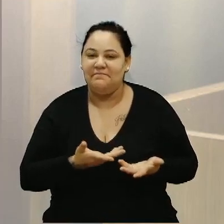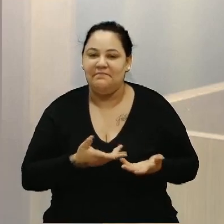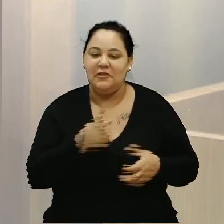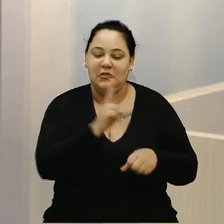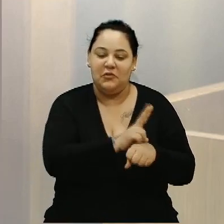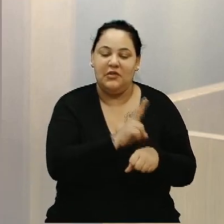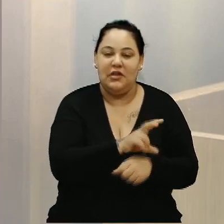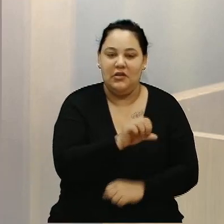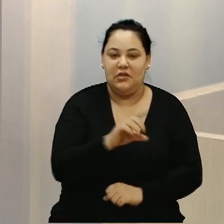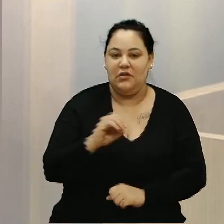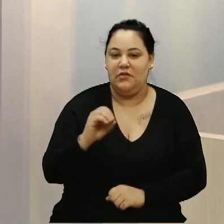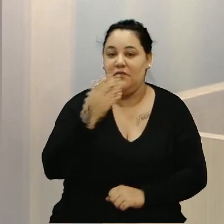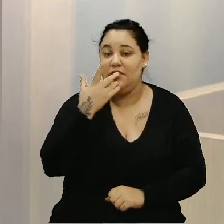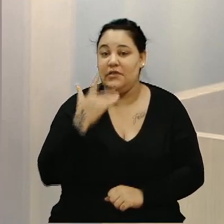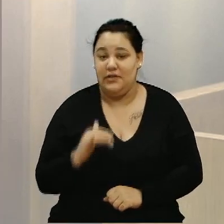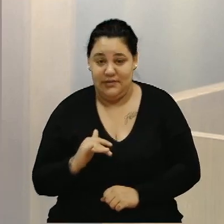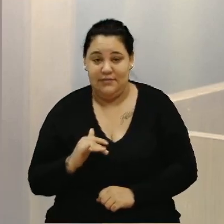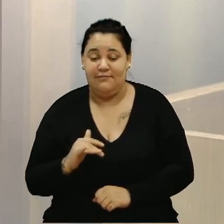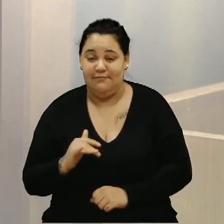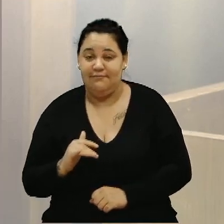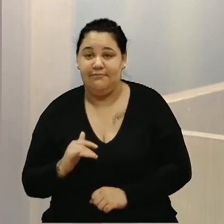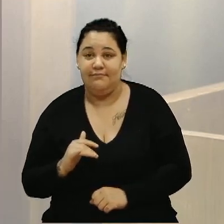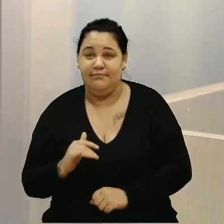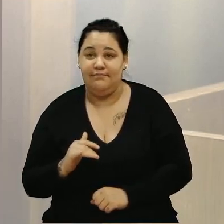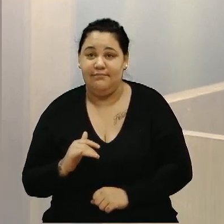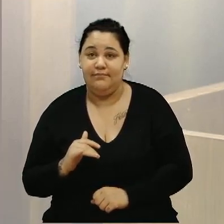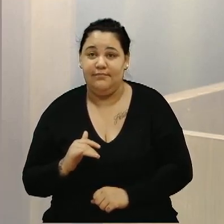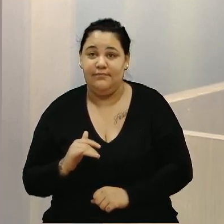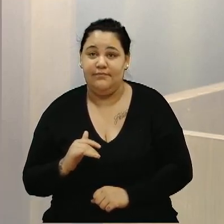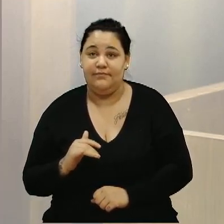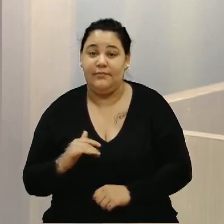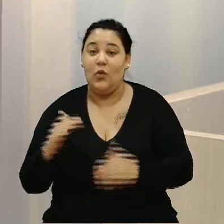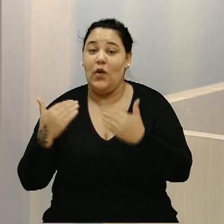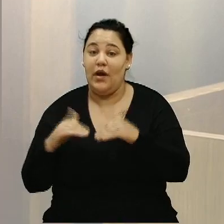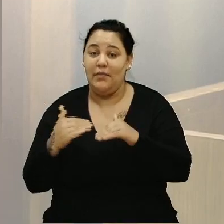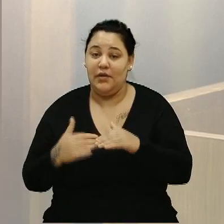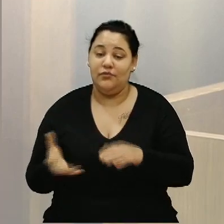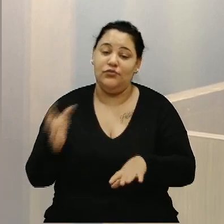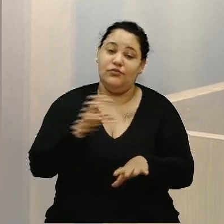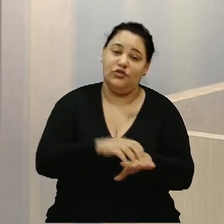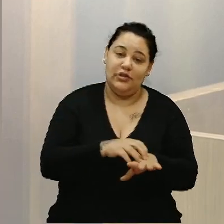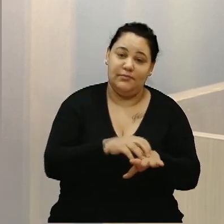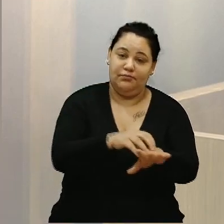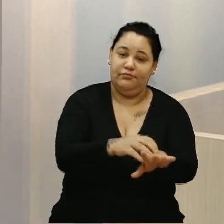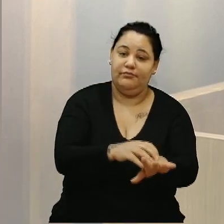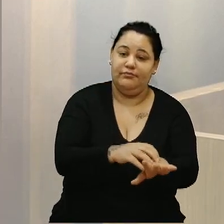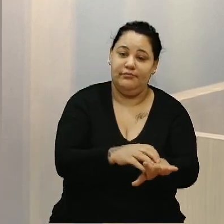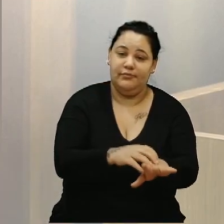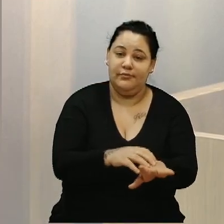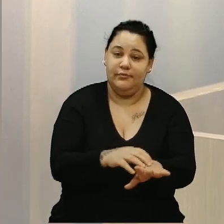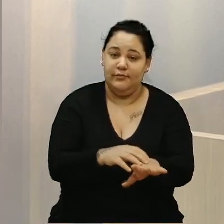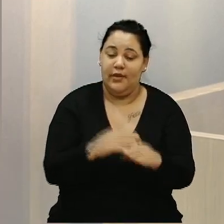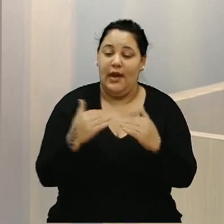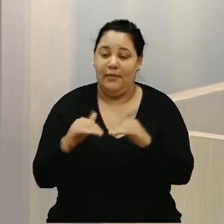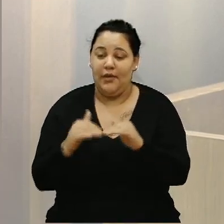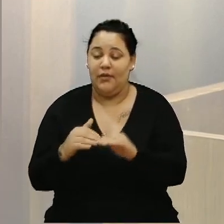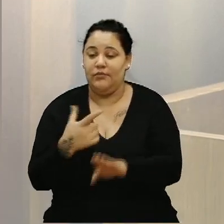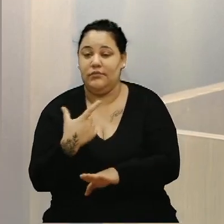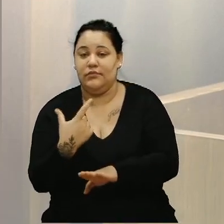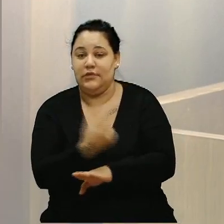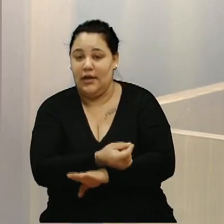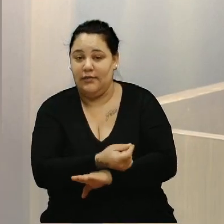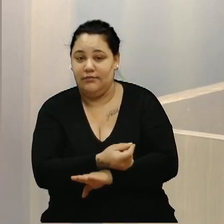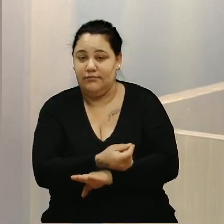cuidar de 900 crianças com caminhão chegando, com caminhão saindo, compartilhando